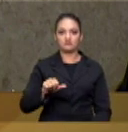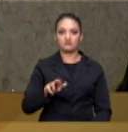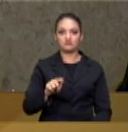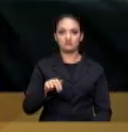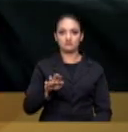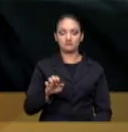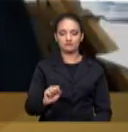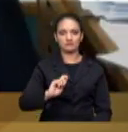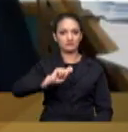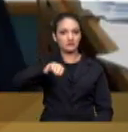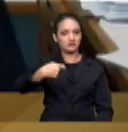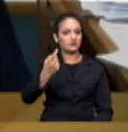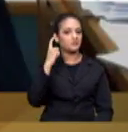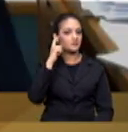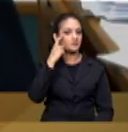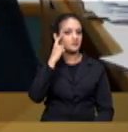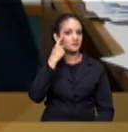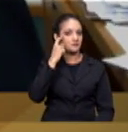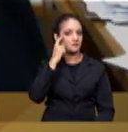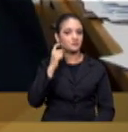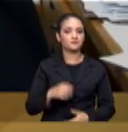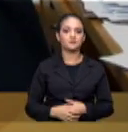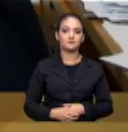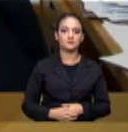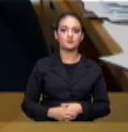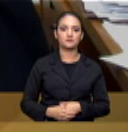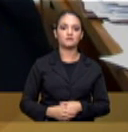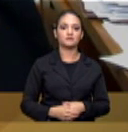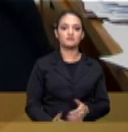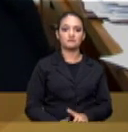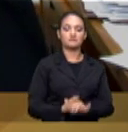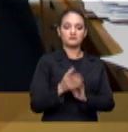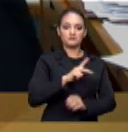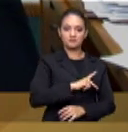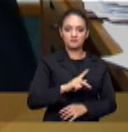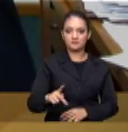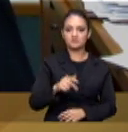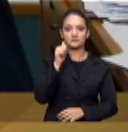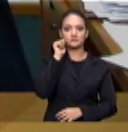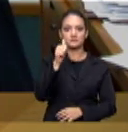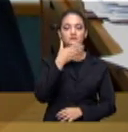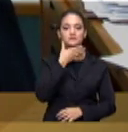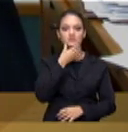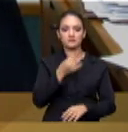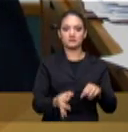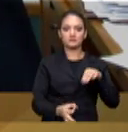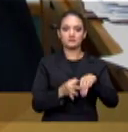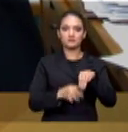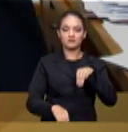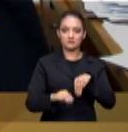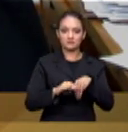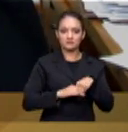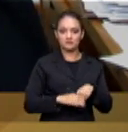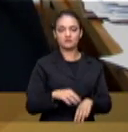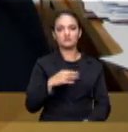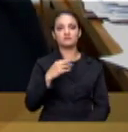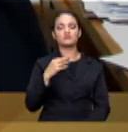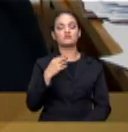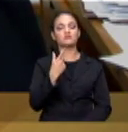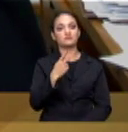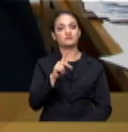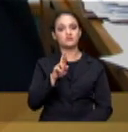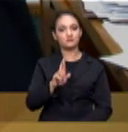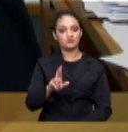Senhor presidente, senhoras ministras, senhores ministros, senhor procurador-geral da República, Augusto Landão de Aras,